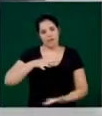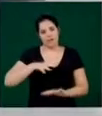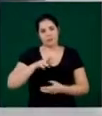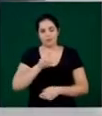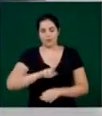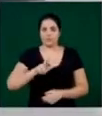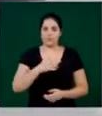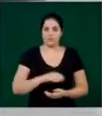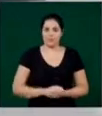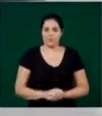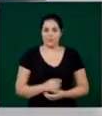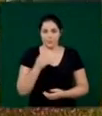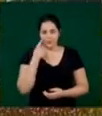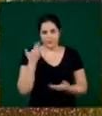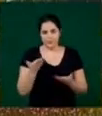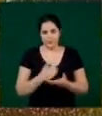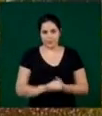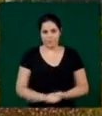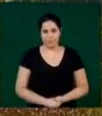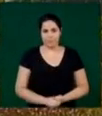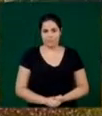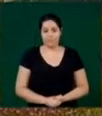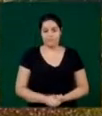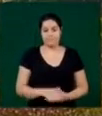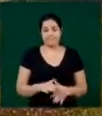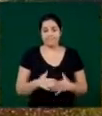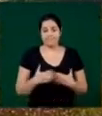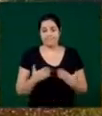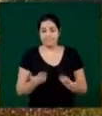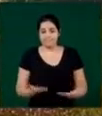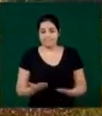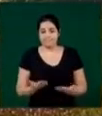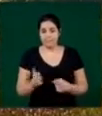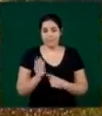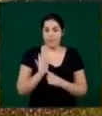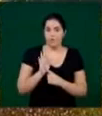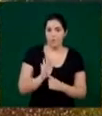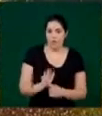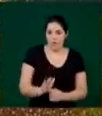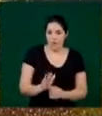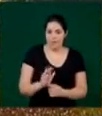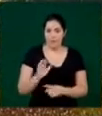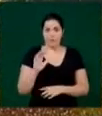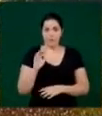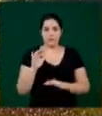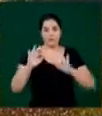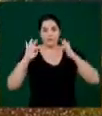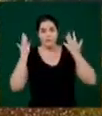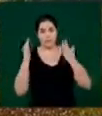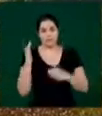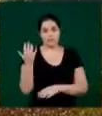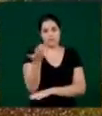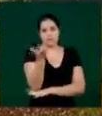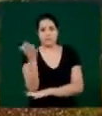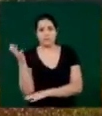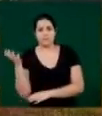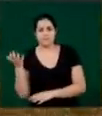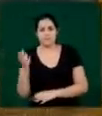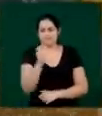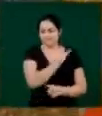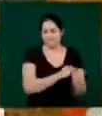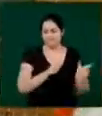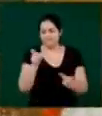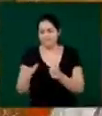para a gente é Isabella Rodrigues. É isso mesmo. A mostra Acessos à Natureza conta com trabalhos de vários artistas, entre eles